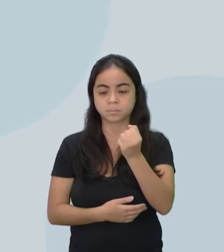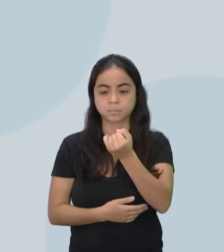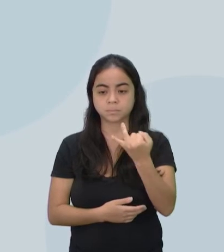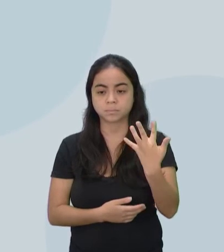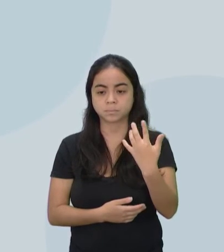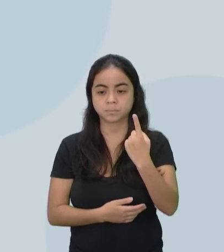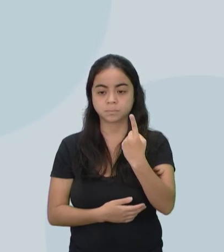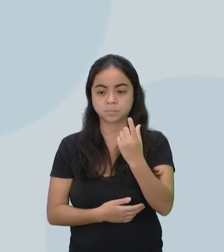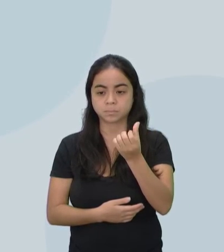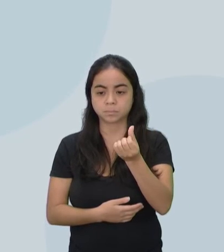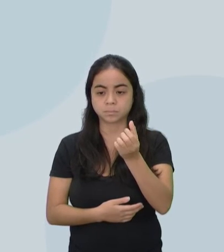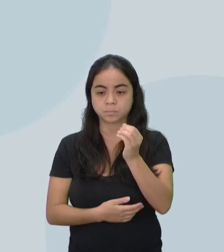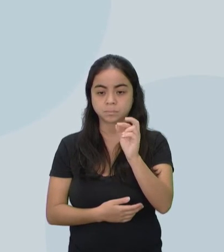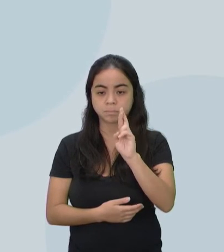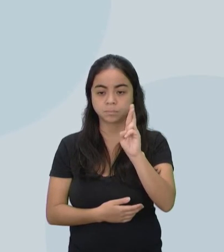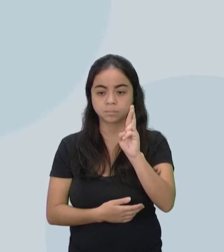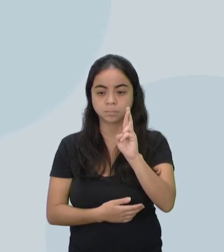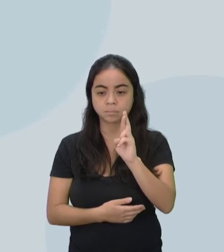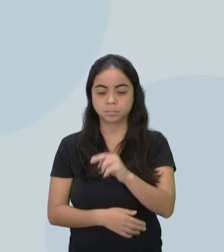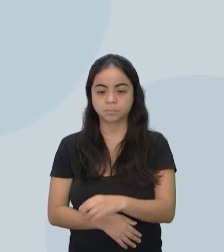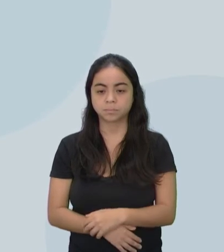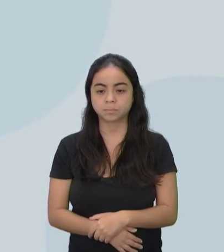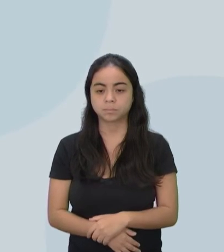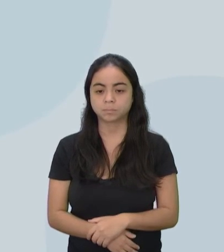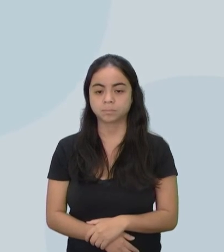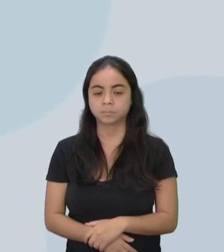é R$160.